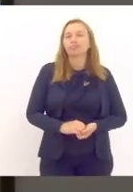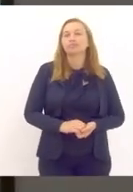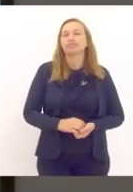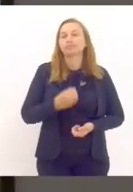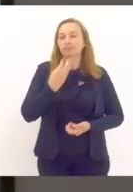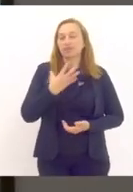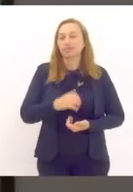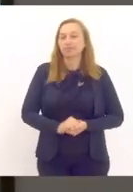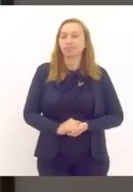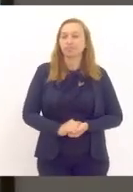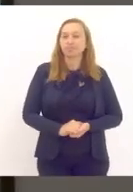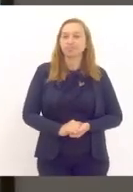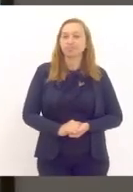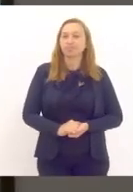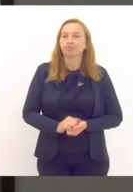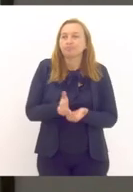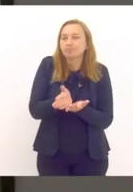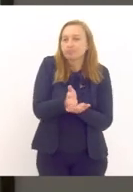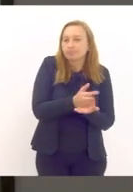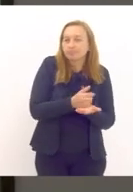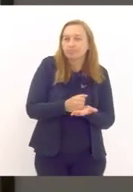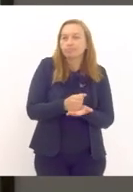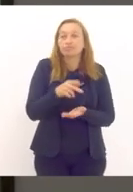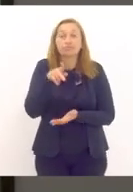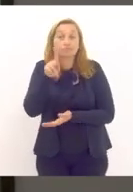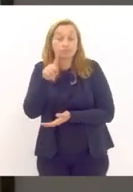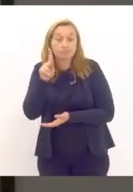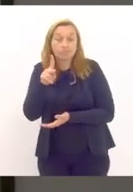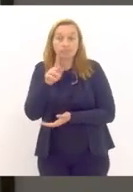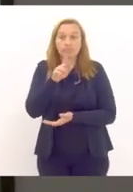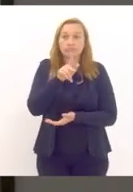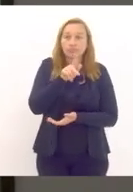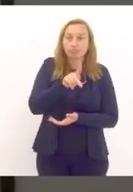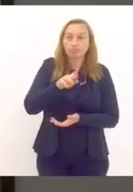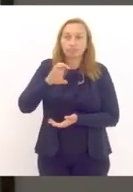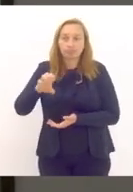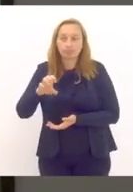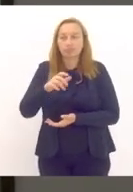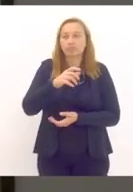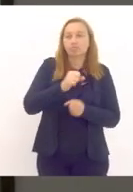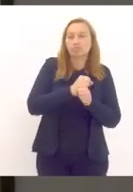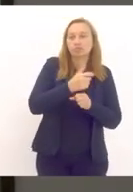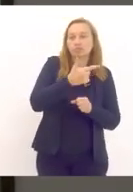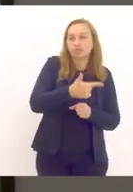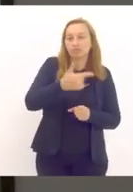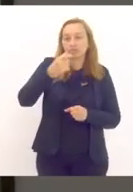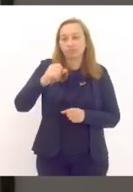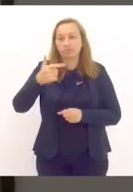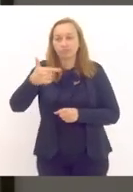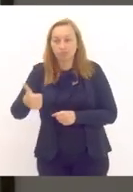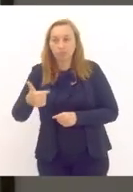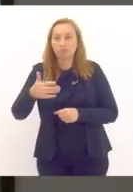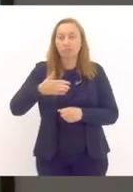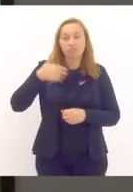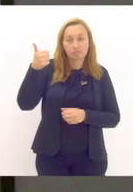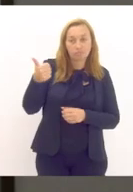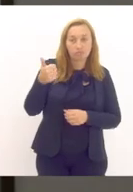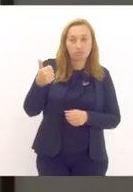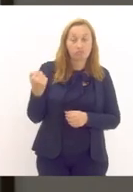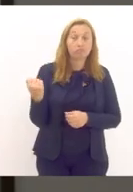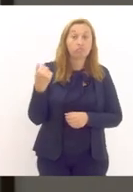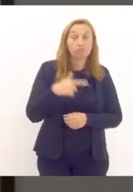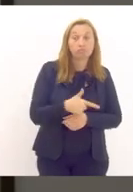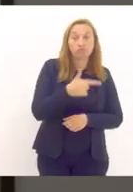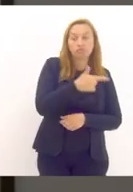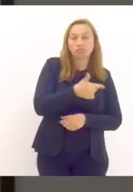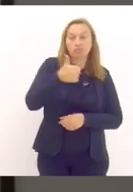a arrecadação de royalties e PE, como vocês viram, ano de 2022, especialmente melhor do que o ano de 2021, que já foi